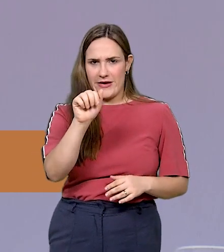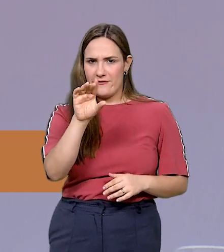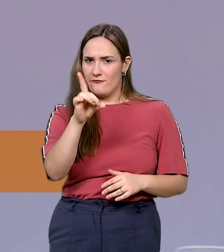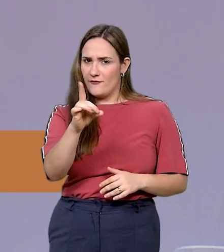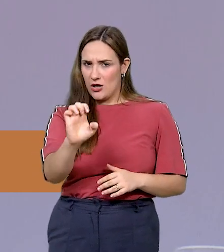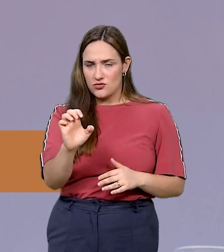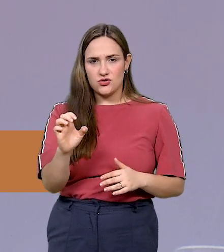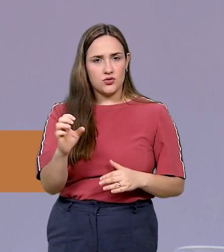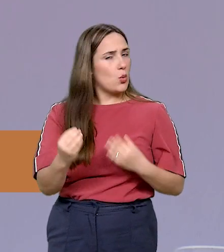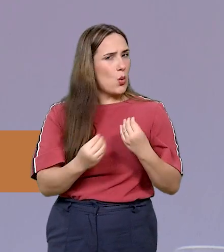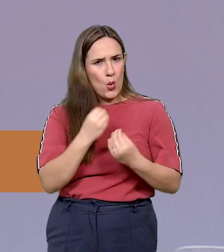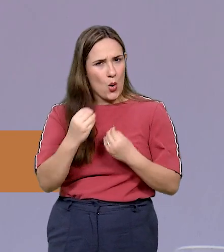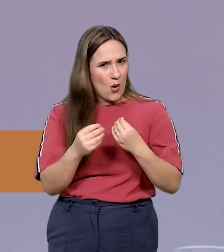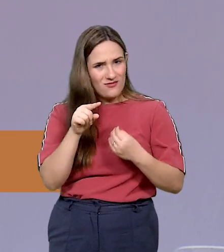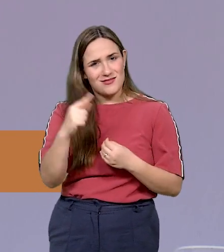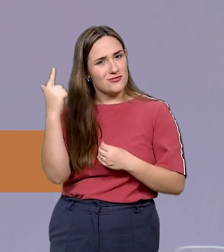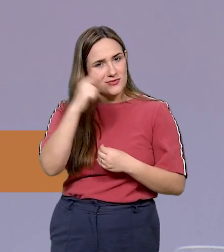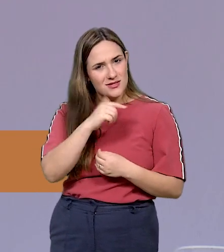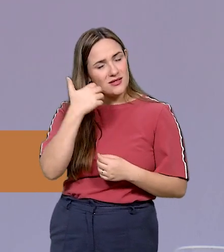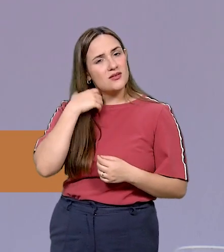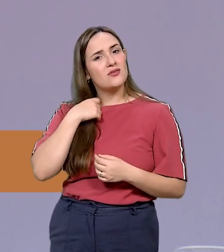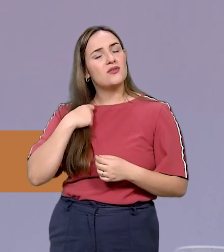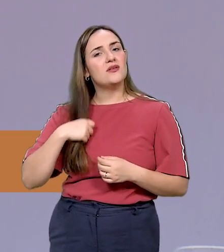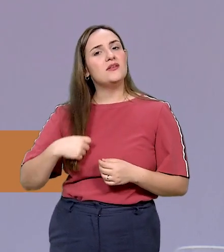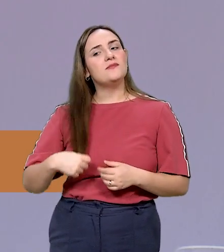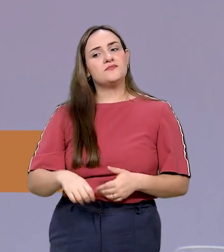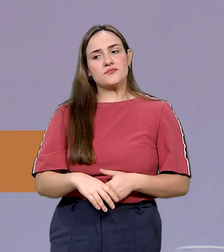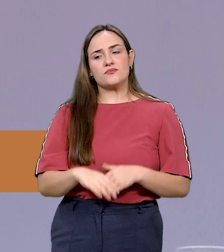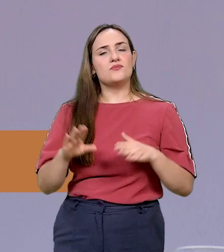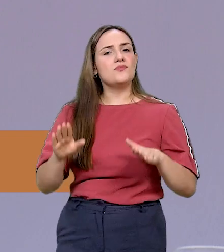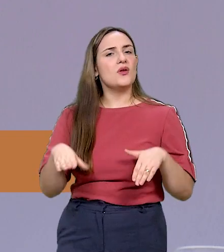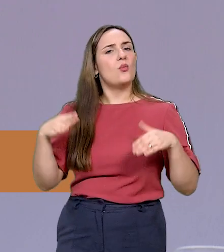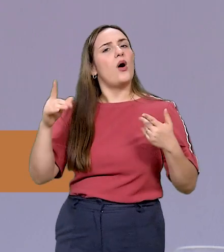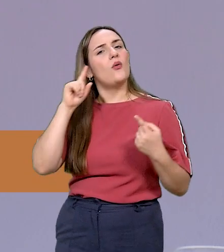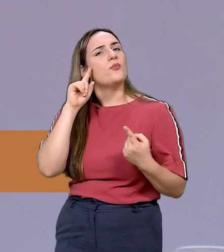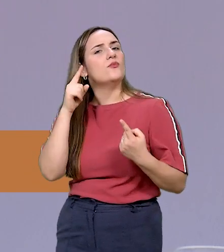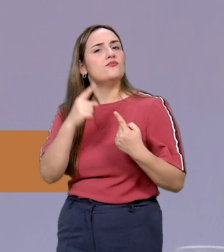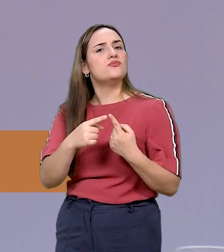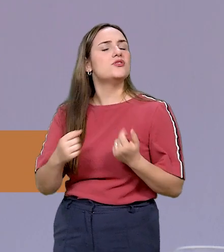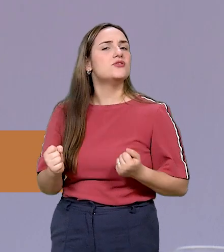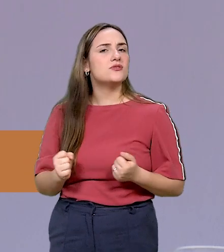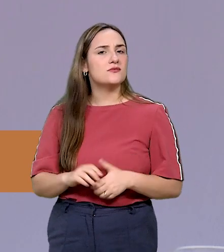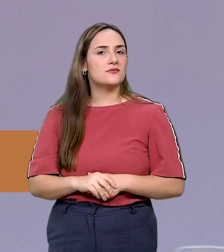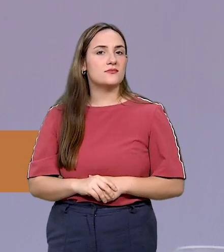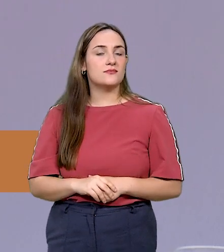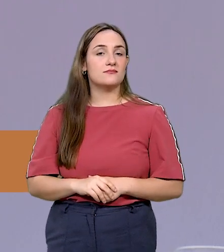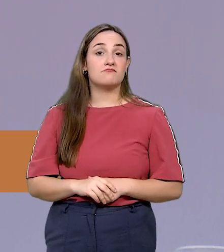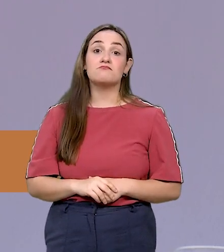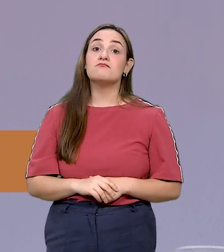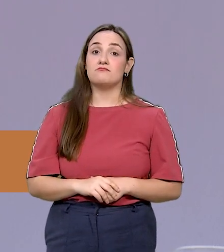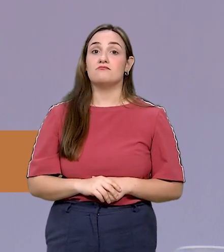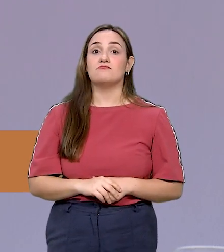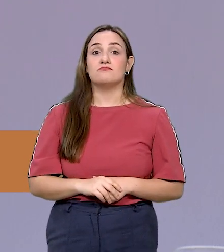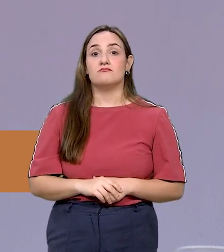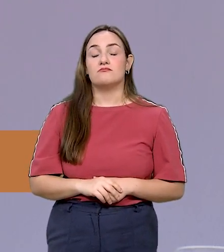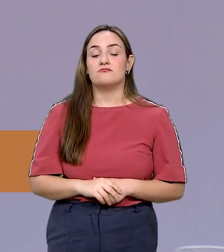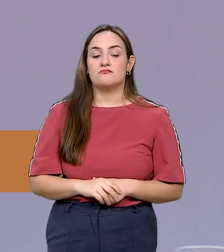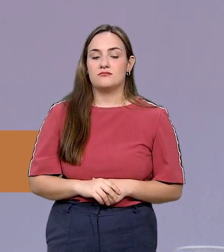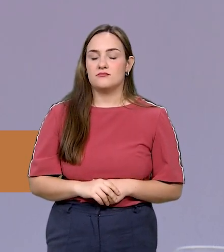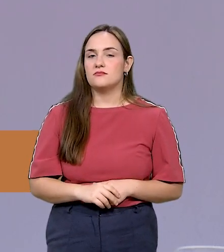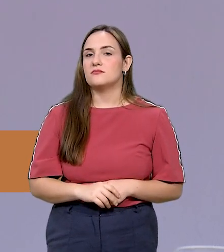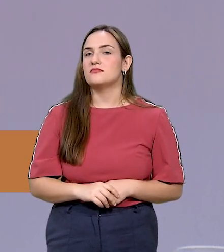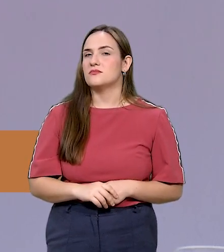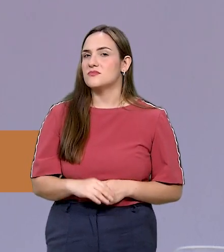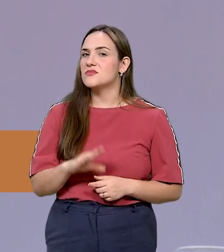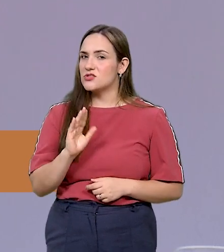como que funcionou esse mutirão, né? Qual que é o objetivo desse mutirão? Enfim,